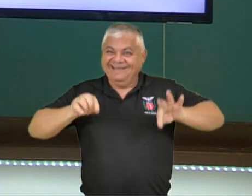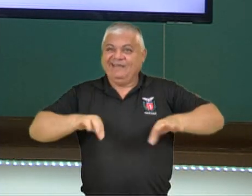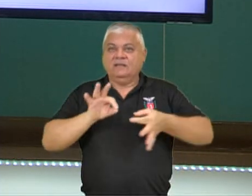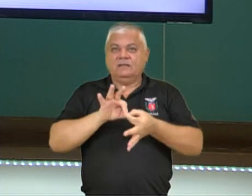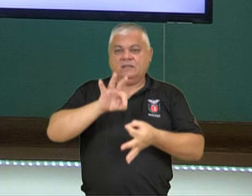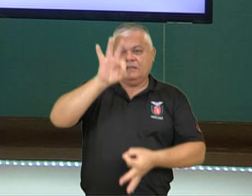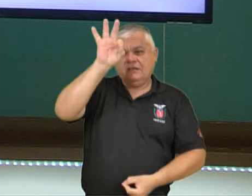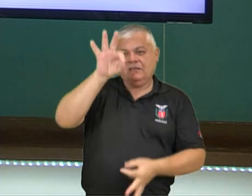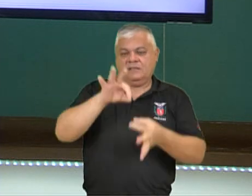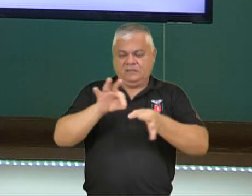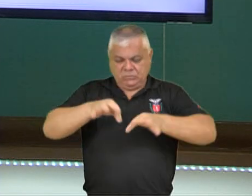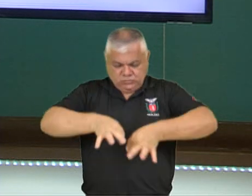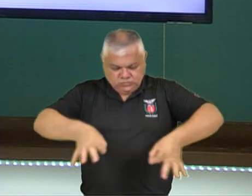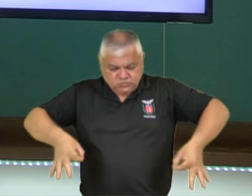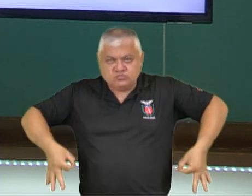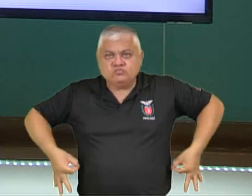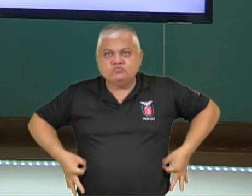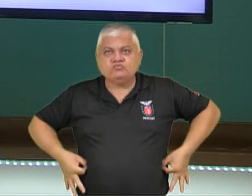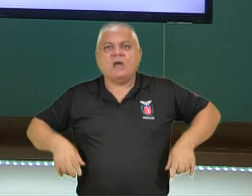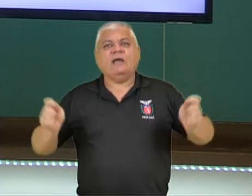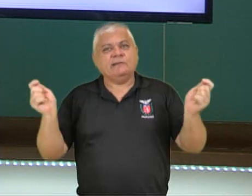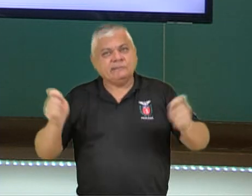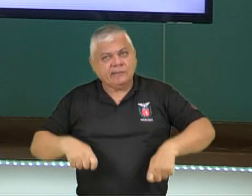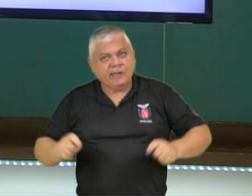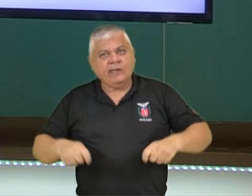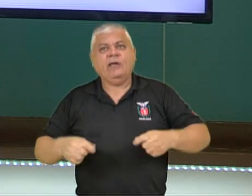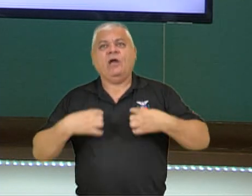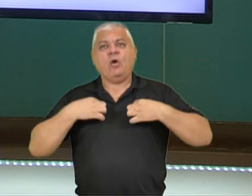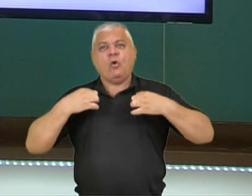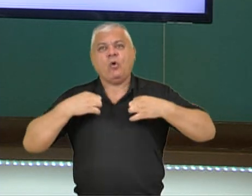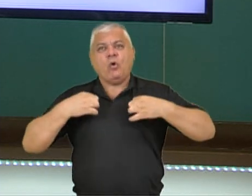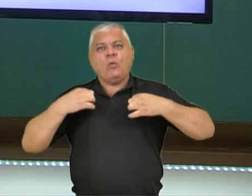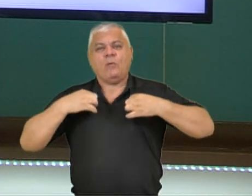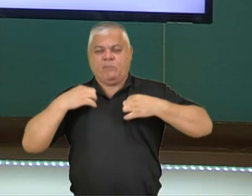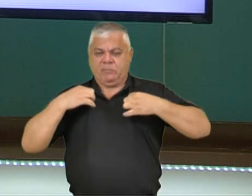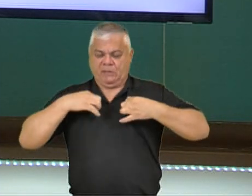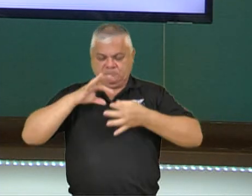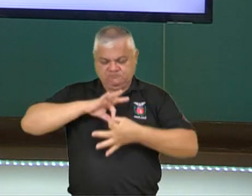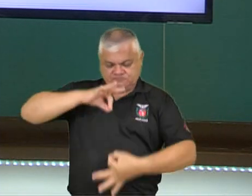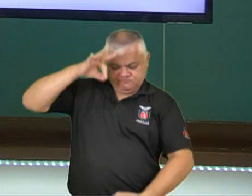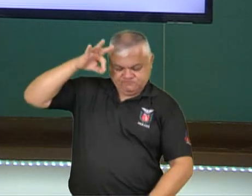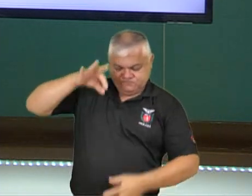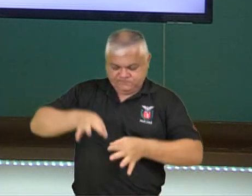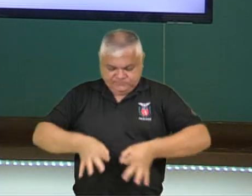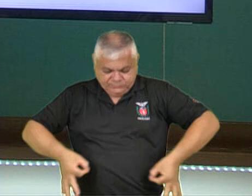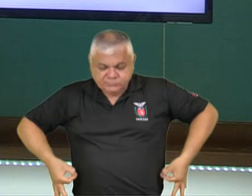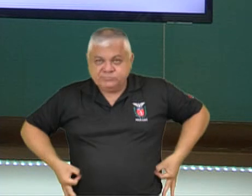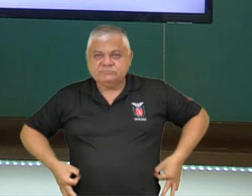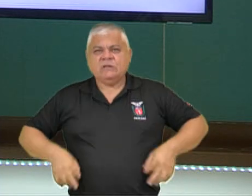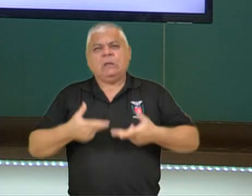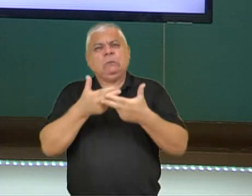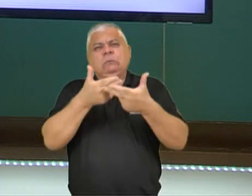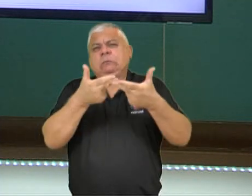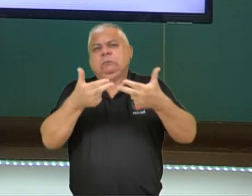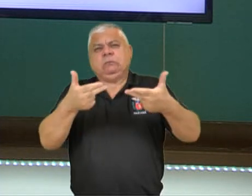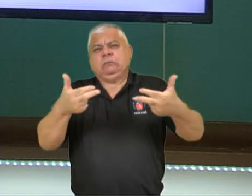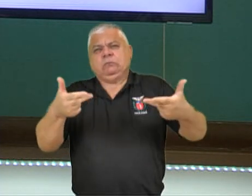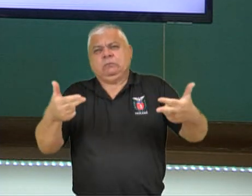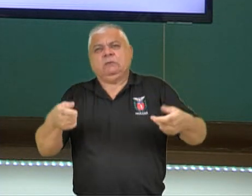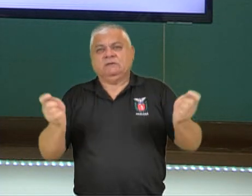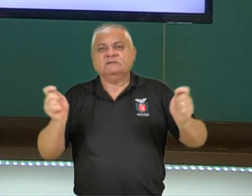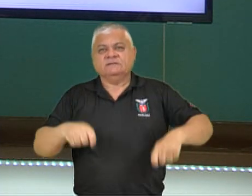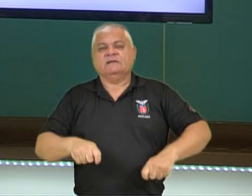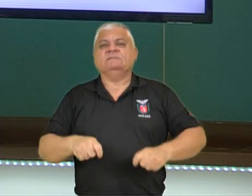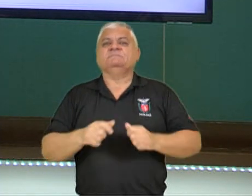né, circunferências, lá para poder fazer a costura de maneira correta, certo? E outras aplicações que a gente